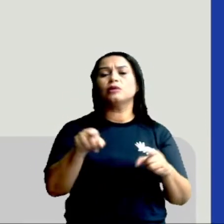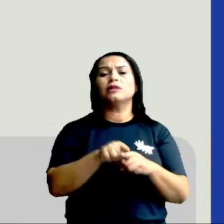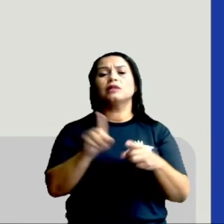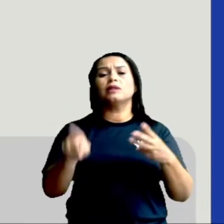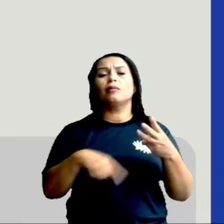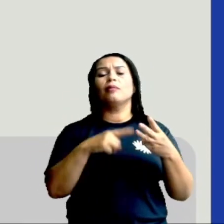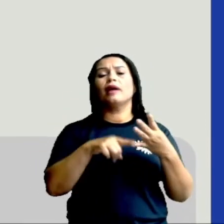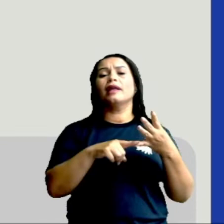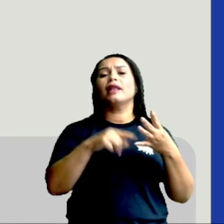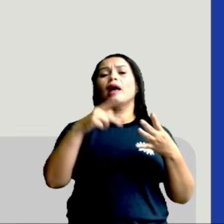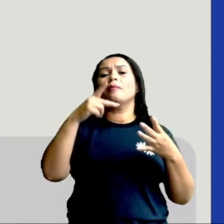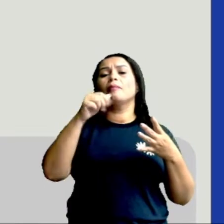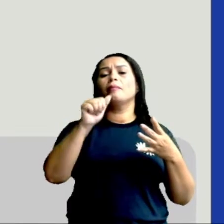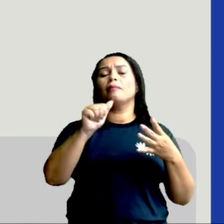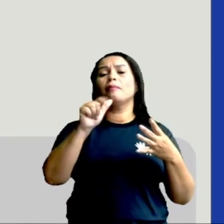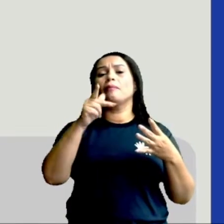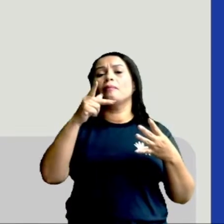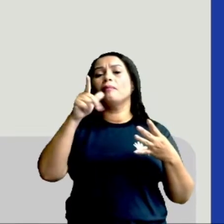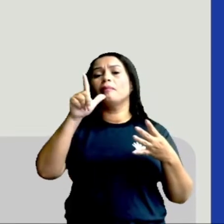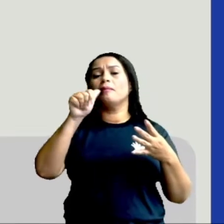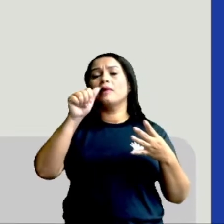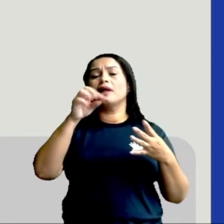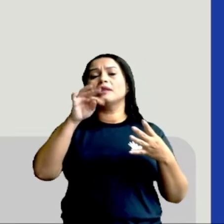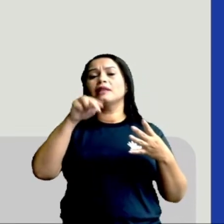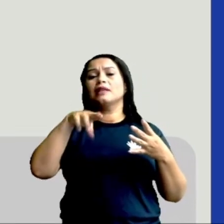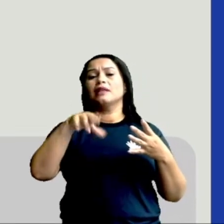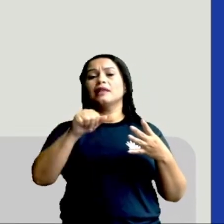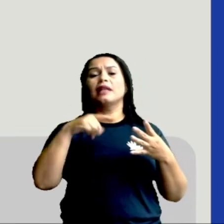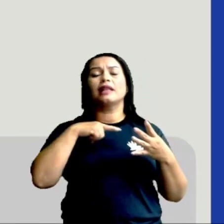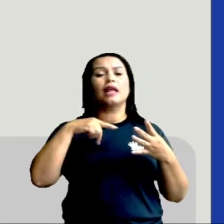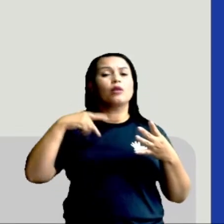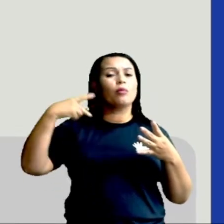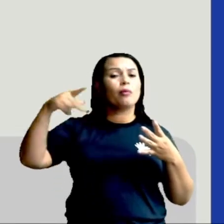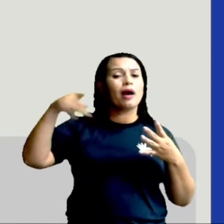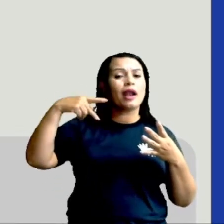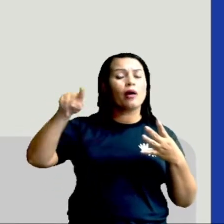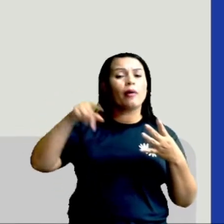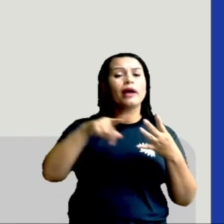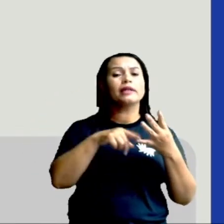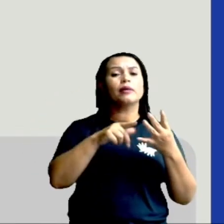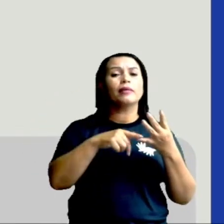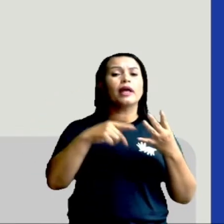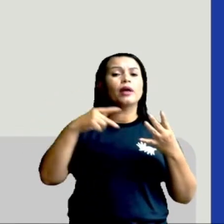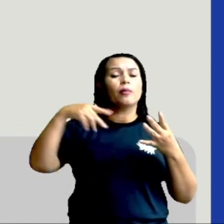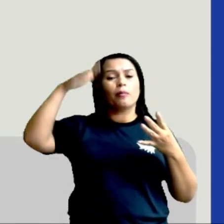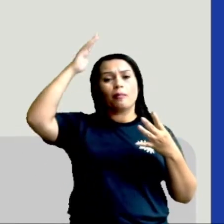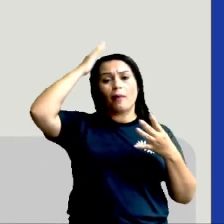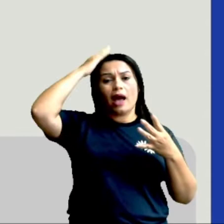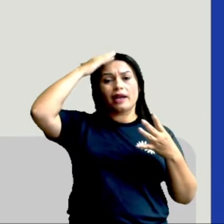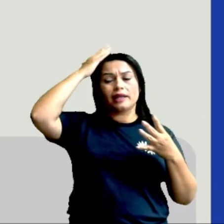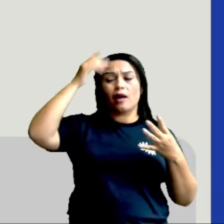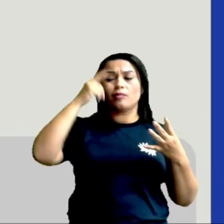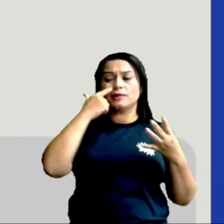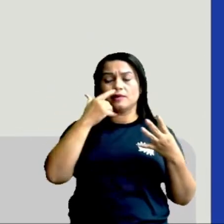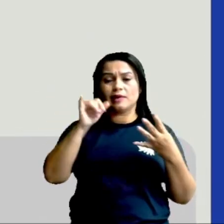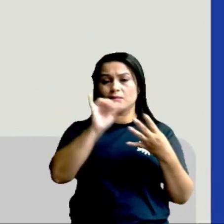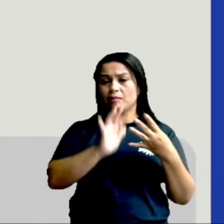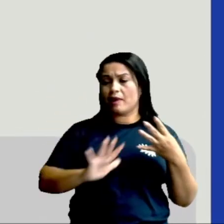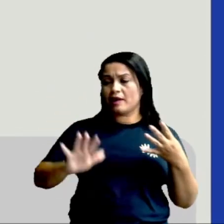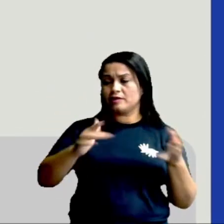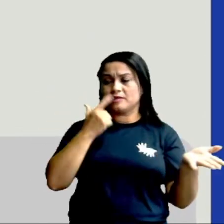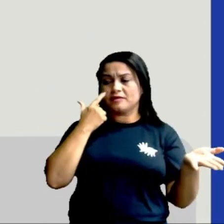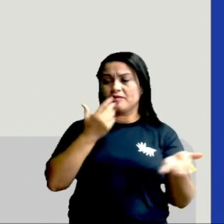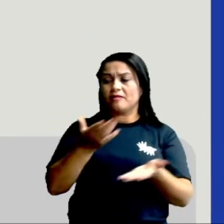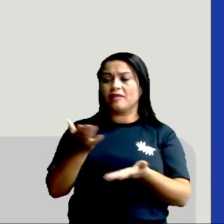Bacia Platina, com presença dos rios Paraguai e Paraná. Então aqui eu trouxe a imagem para vocês